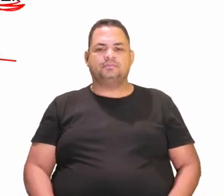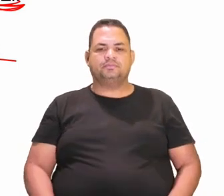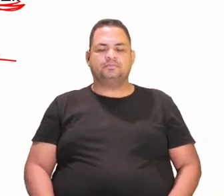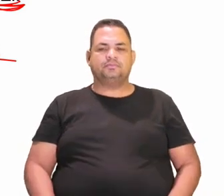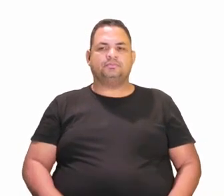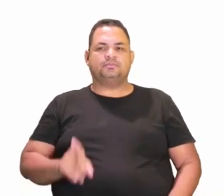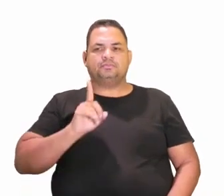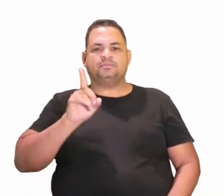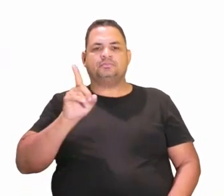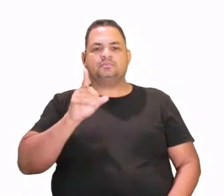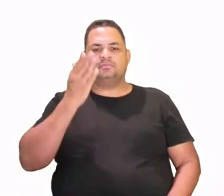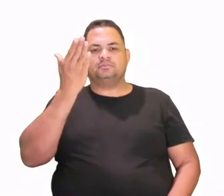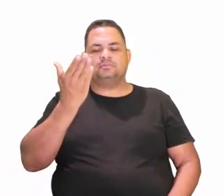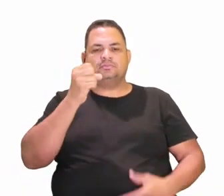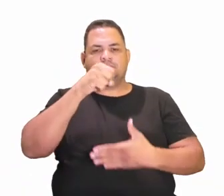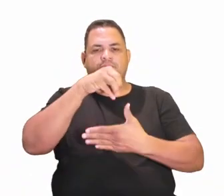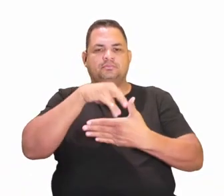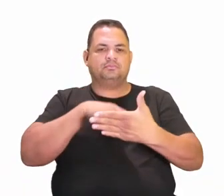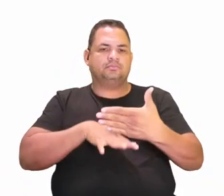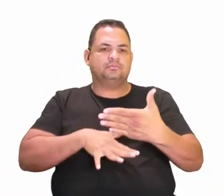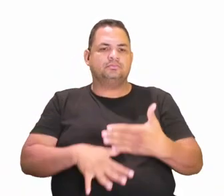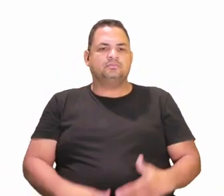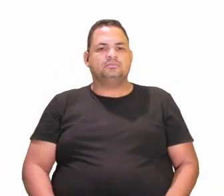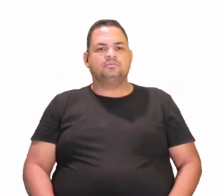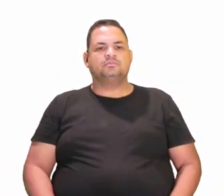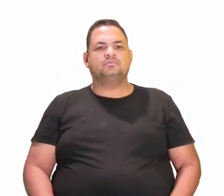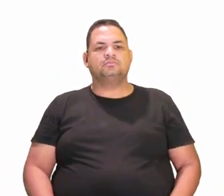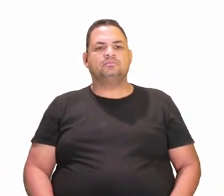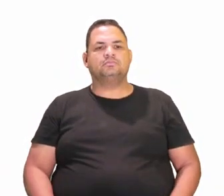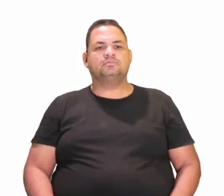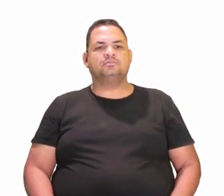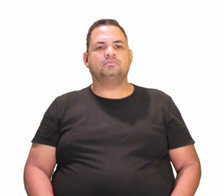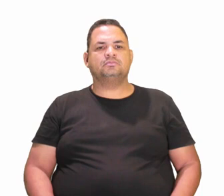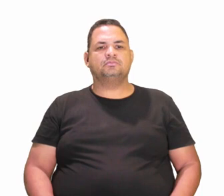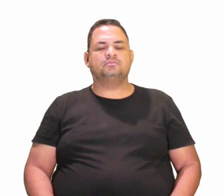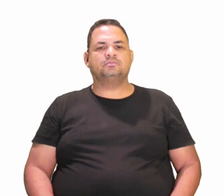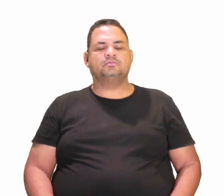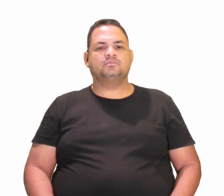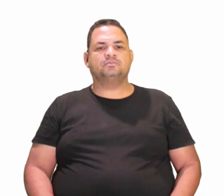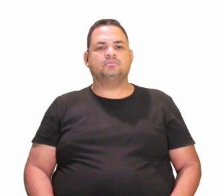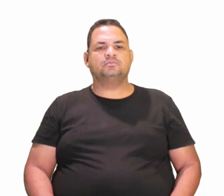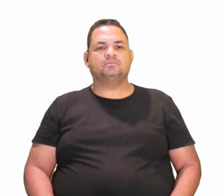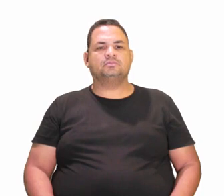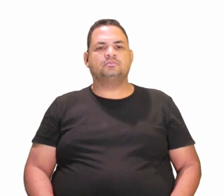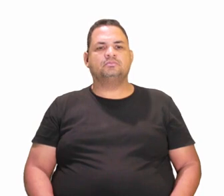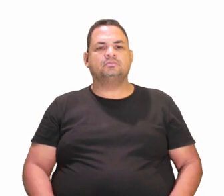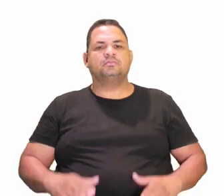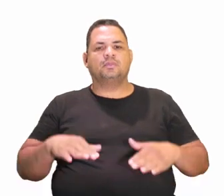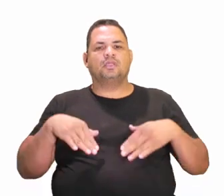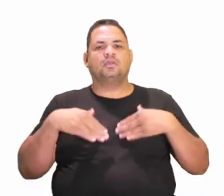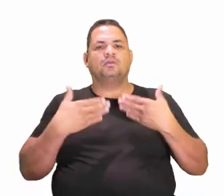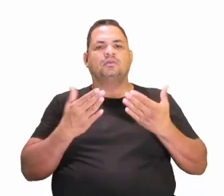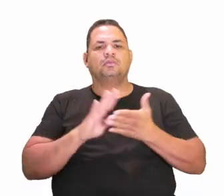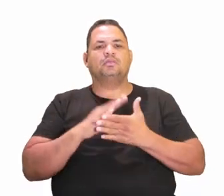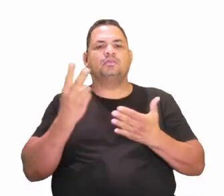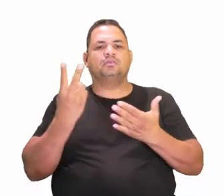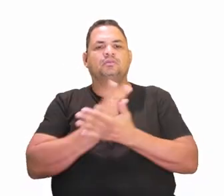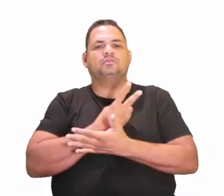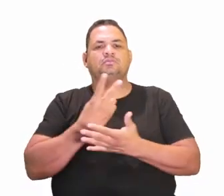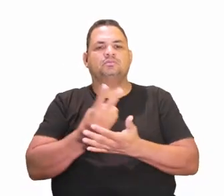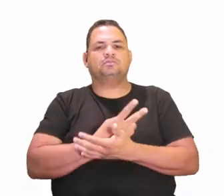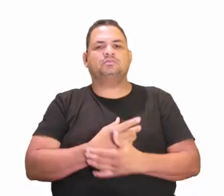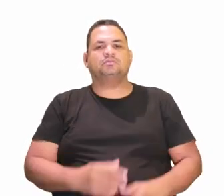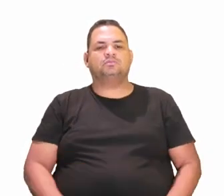Então, lá na nossa alternativa, que seria realmente a incorreta, qual é que seria?